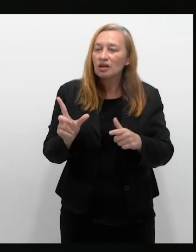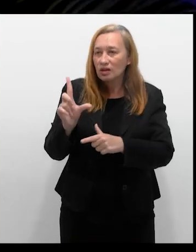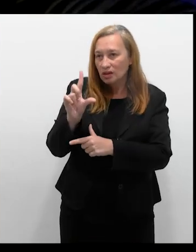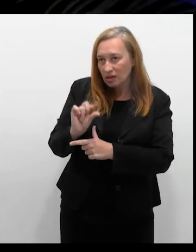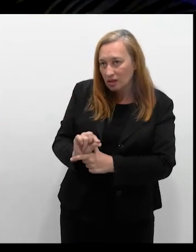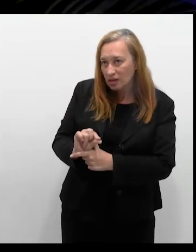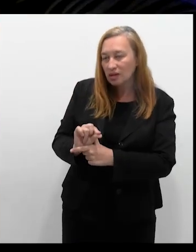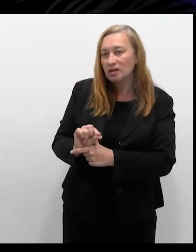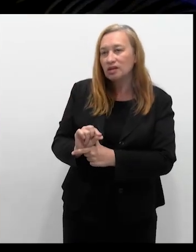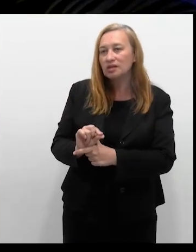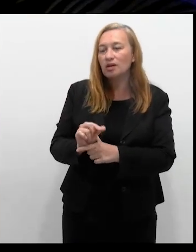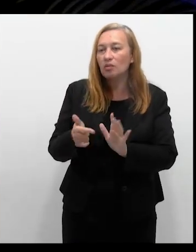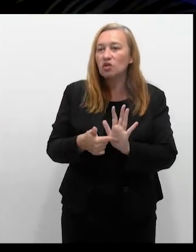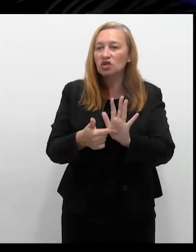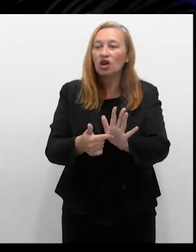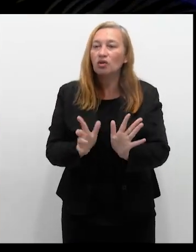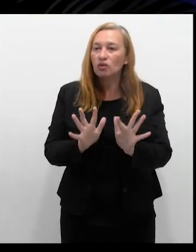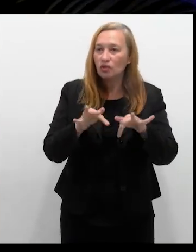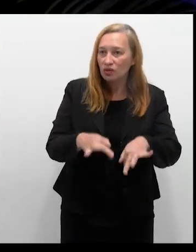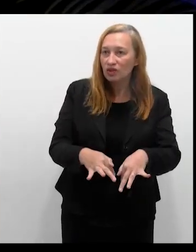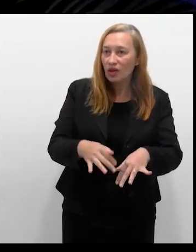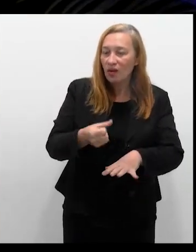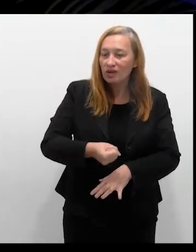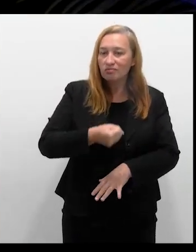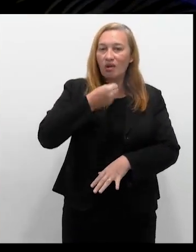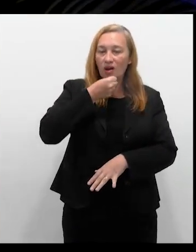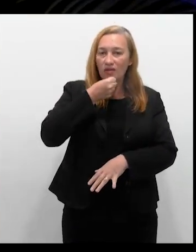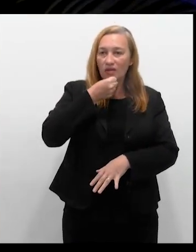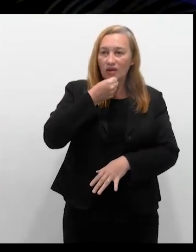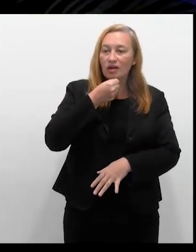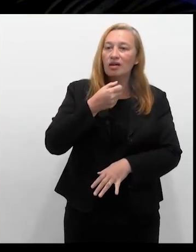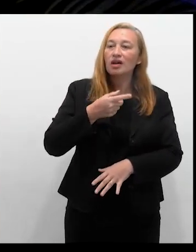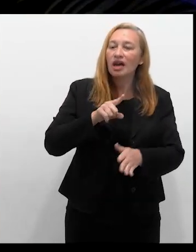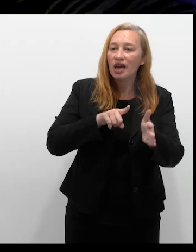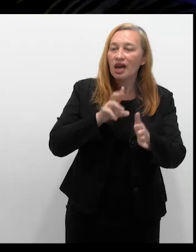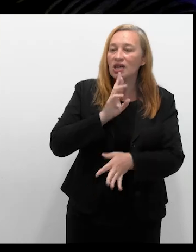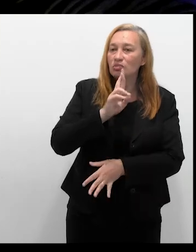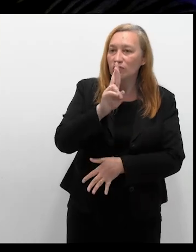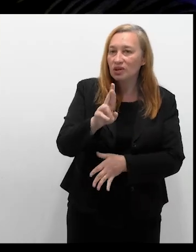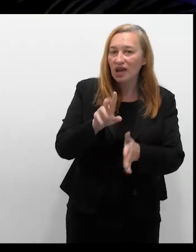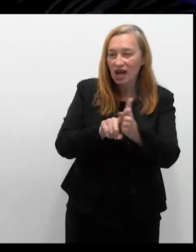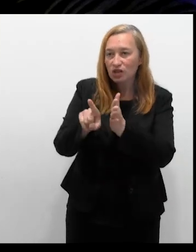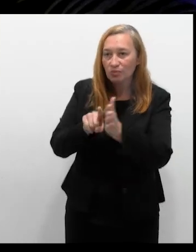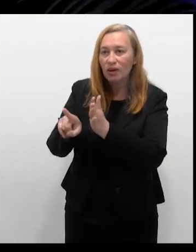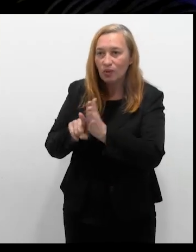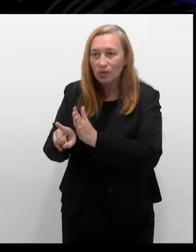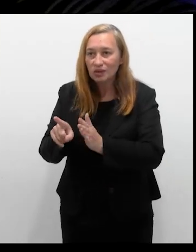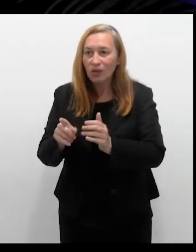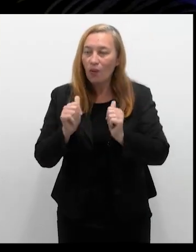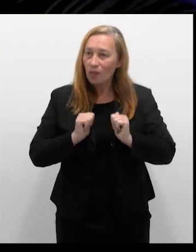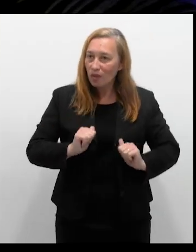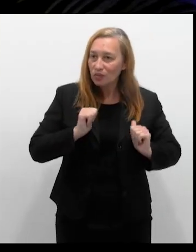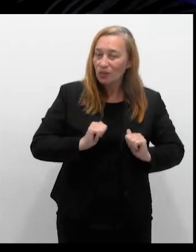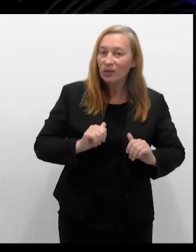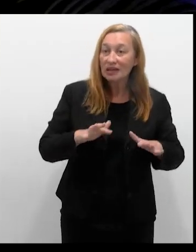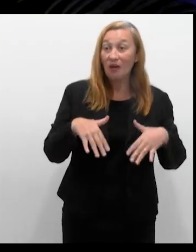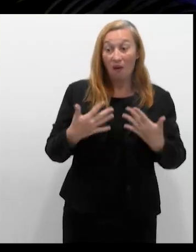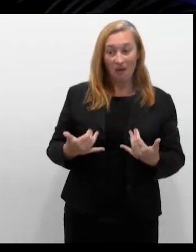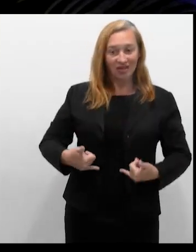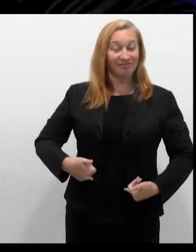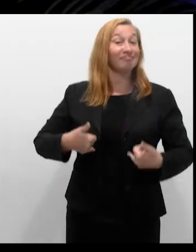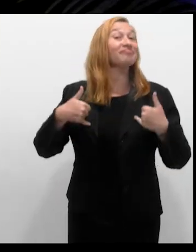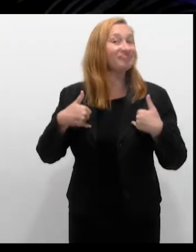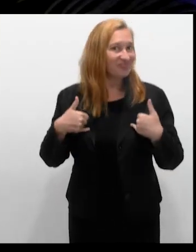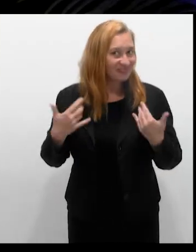exibidos. Os filmes são exibidos e eles vão lá para frente da sala, ao final do filme, pegar o microfone para responder as perguntas da plateia